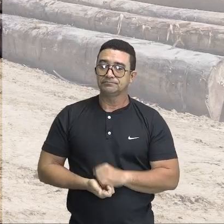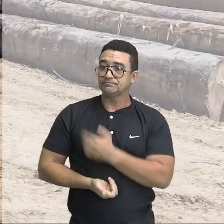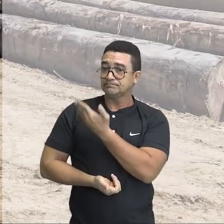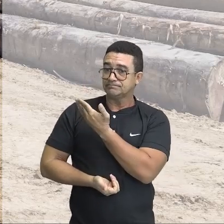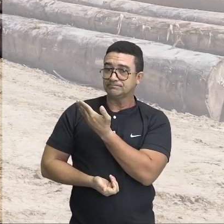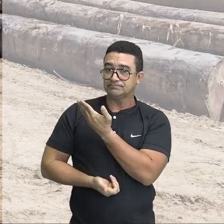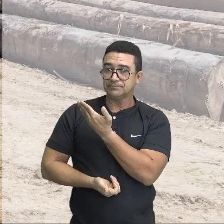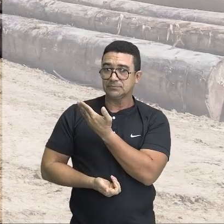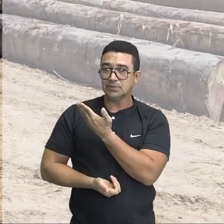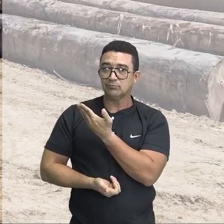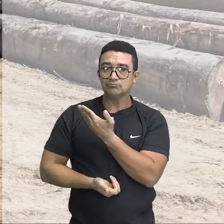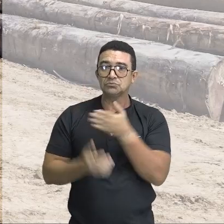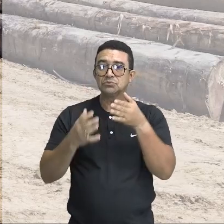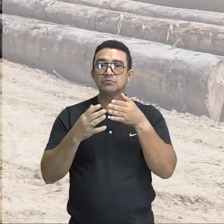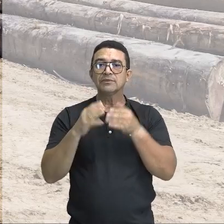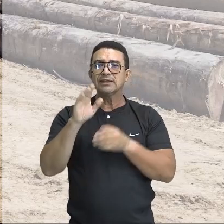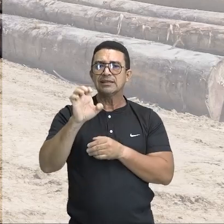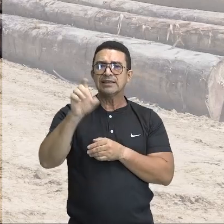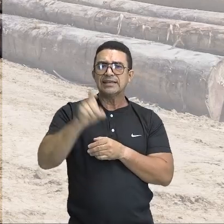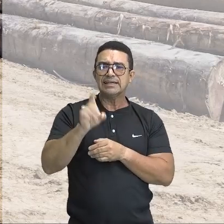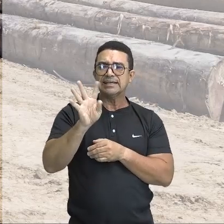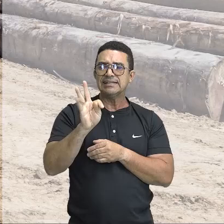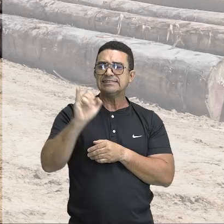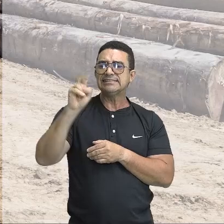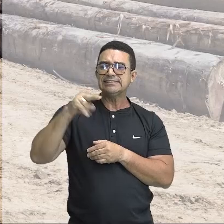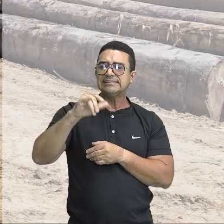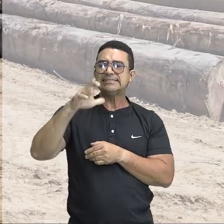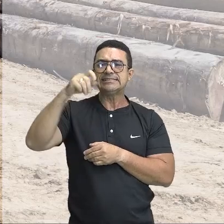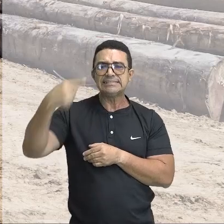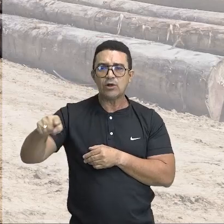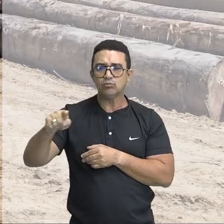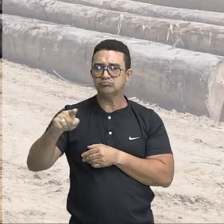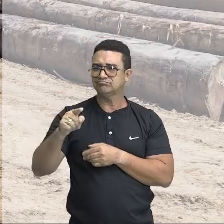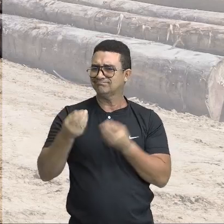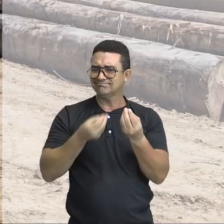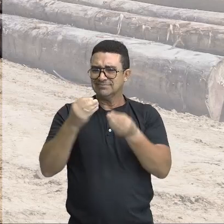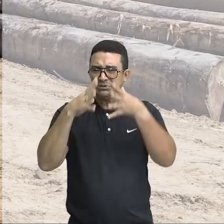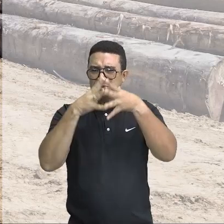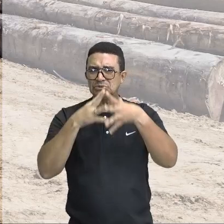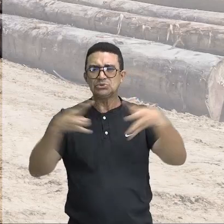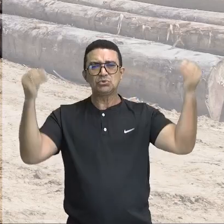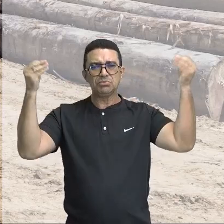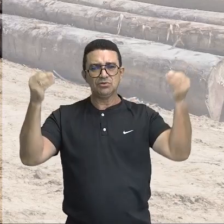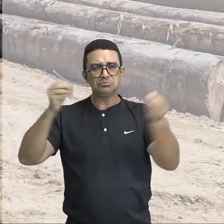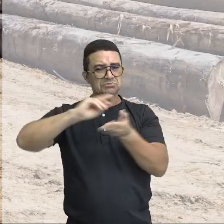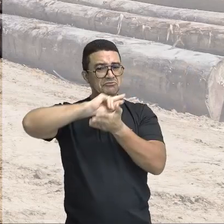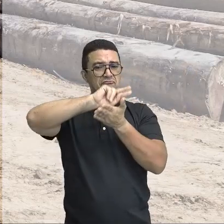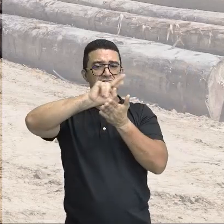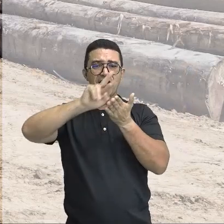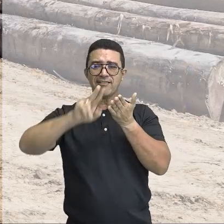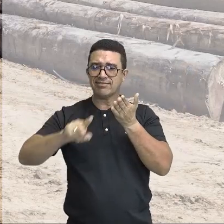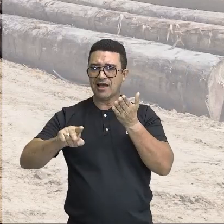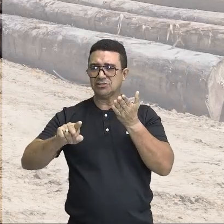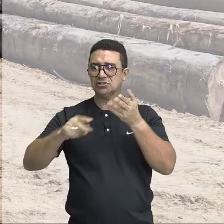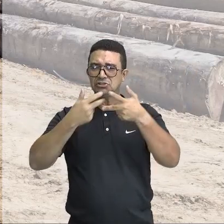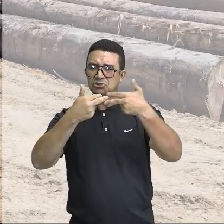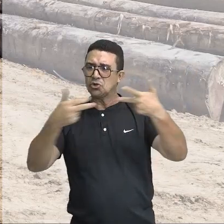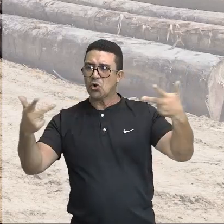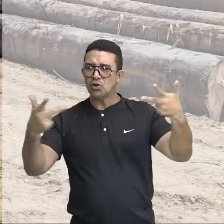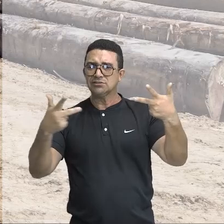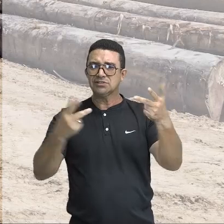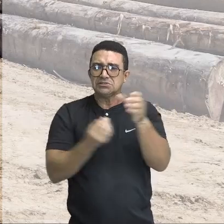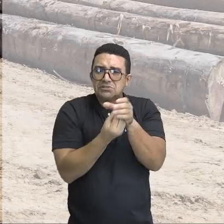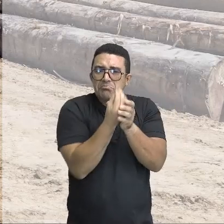é a extinção e perda da diversidade genética. Se acabar, às vezes só tem